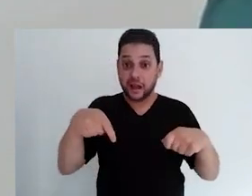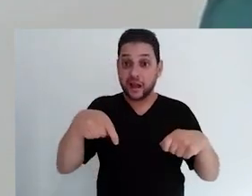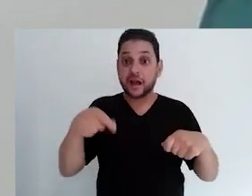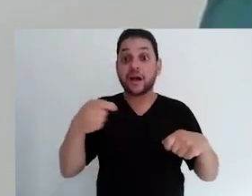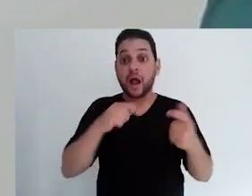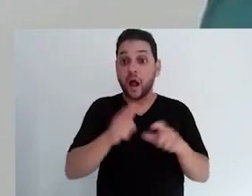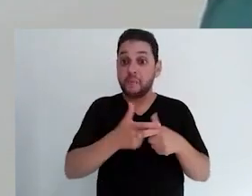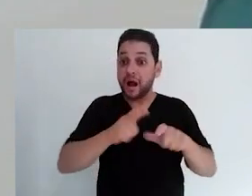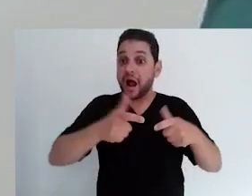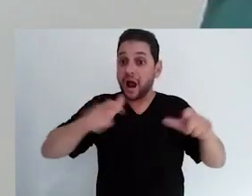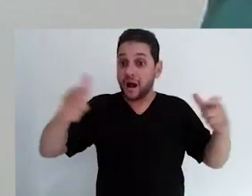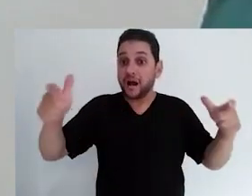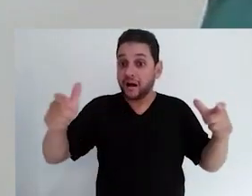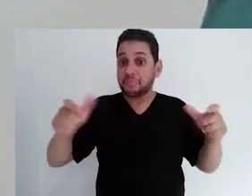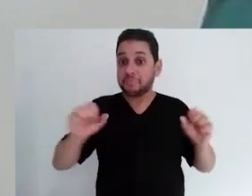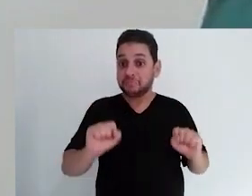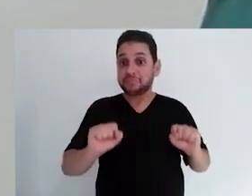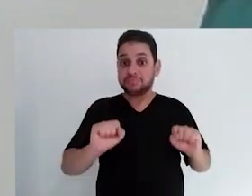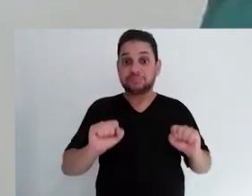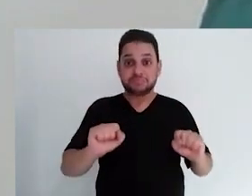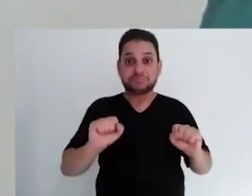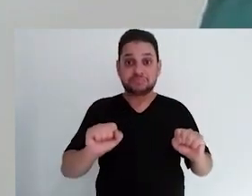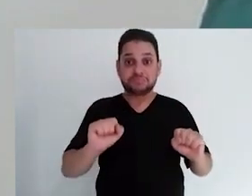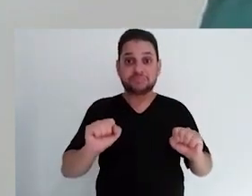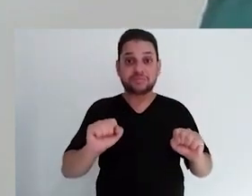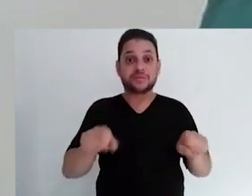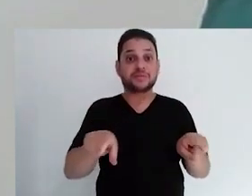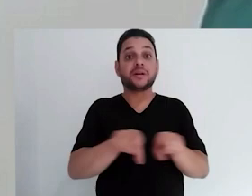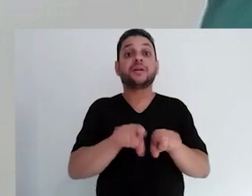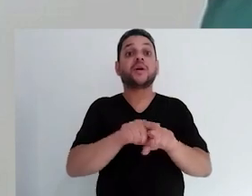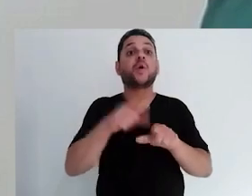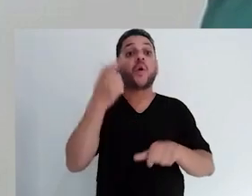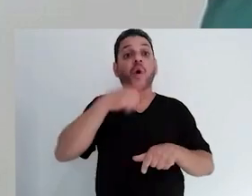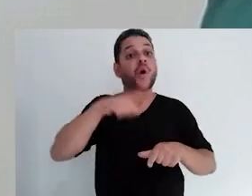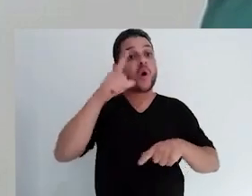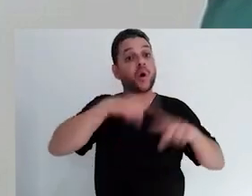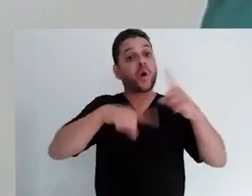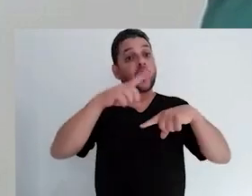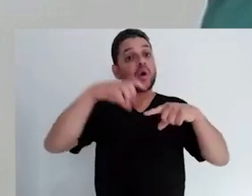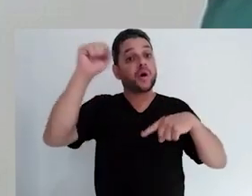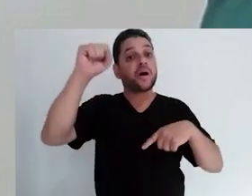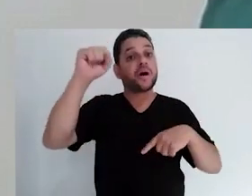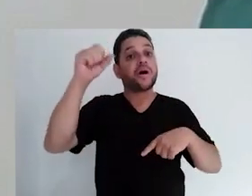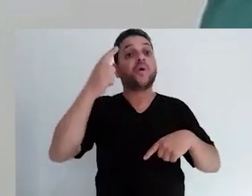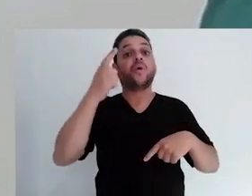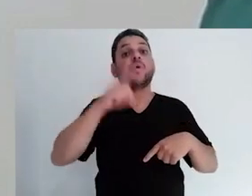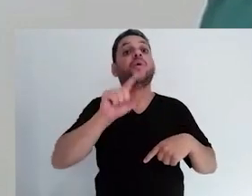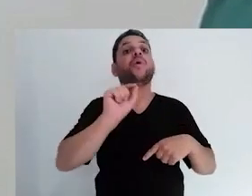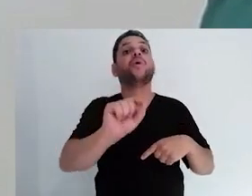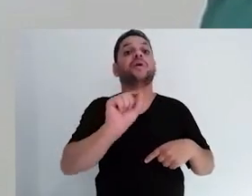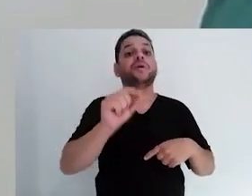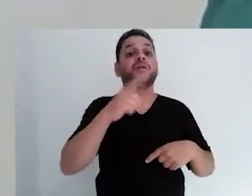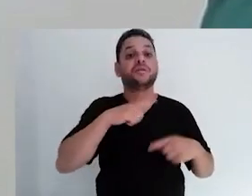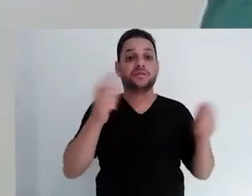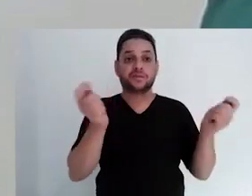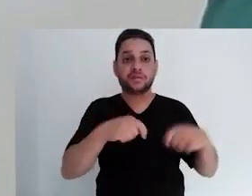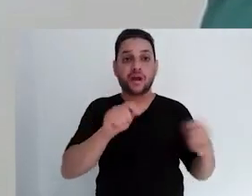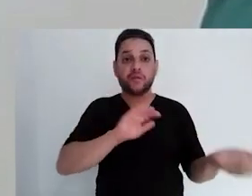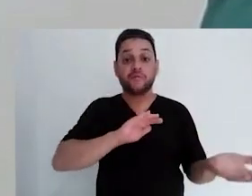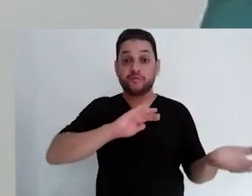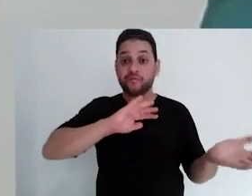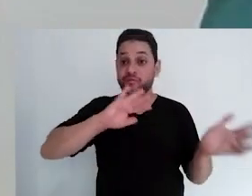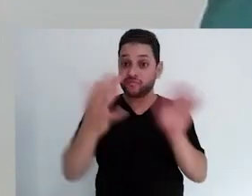e de um sucesso que tem, de fato, uma possibilidade de ser uma revolução na forma como